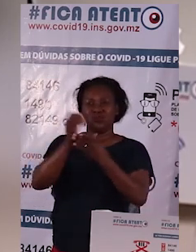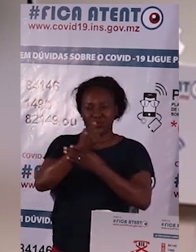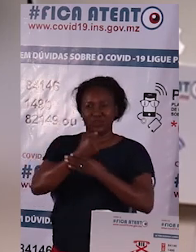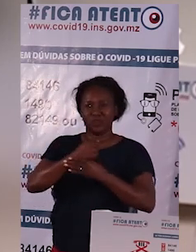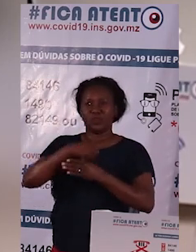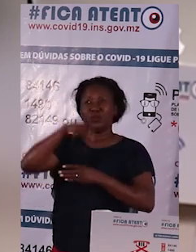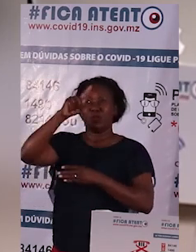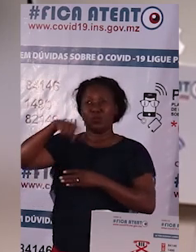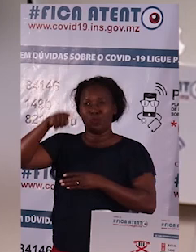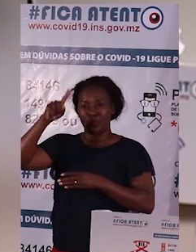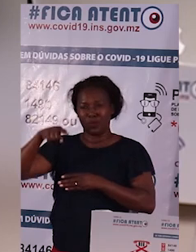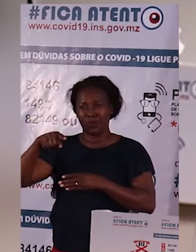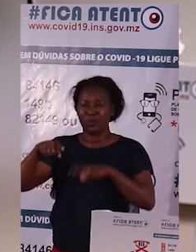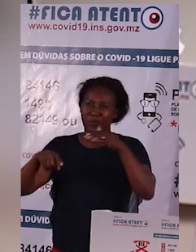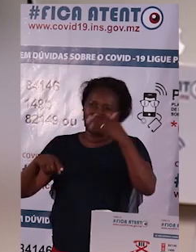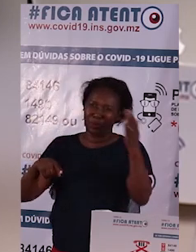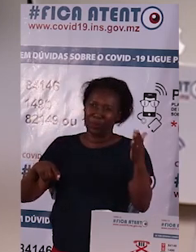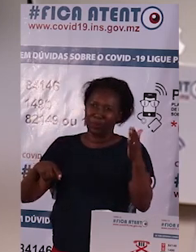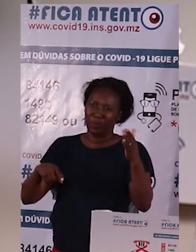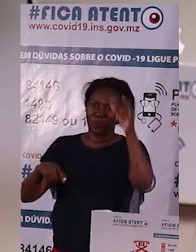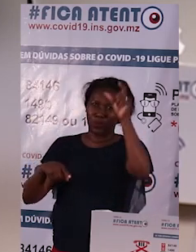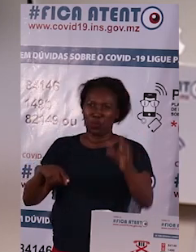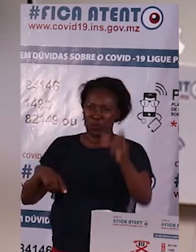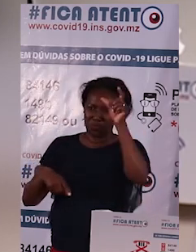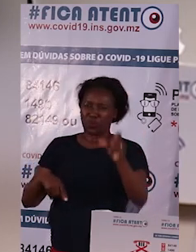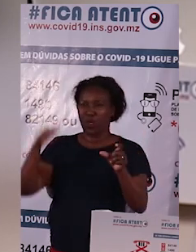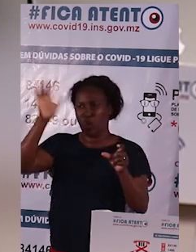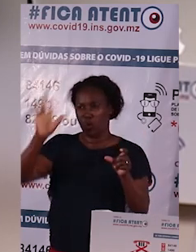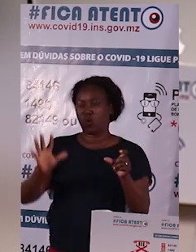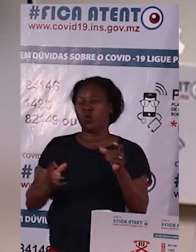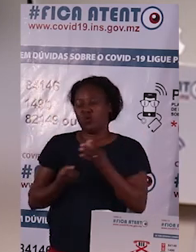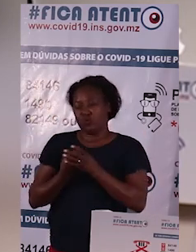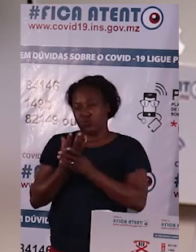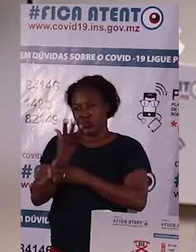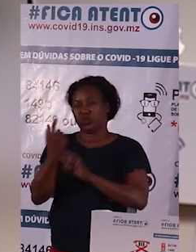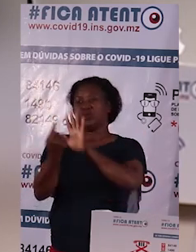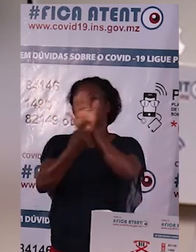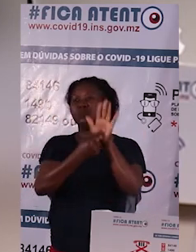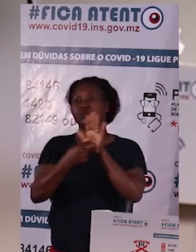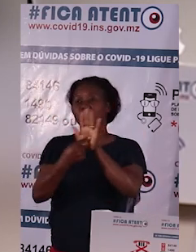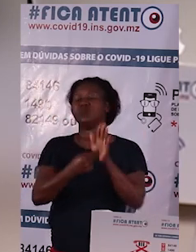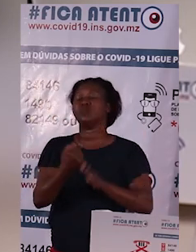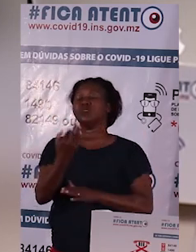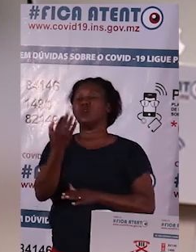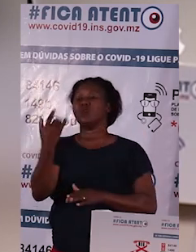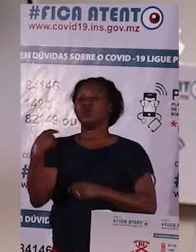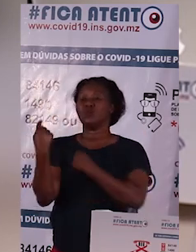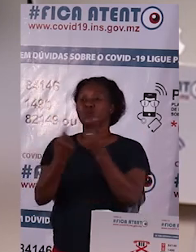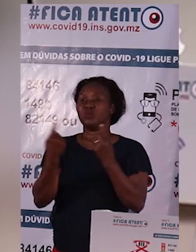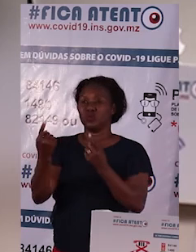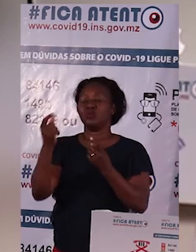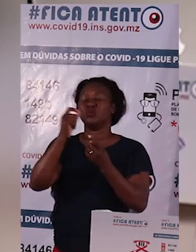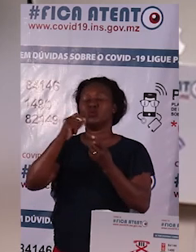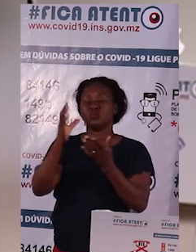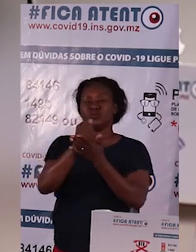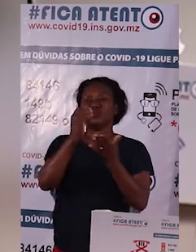O gráfico do lado esquerdo, de barras cor-de-rosa, mostra o número de casos que foram diagnosticados por